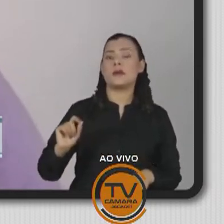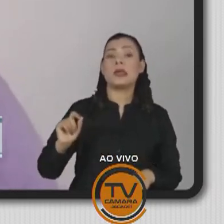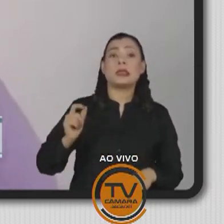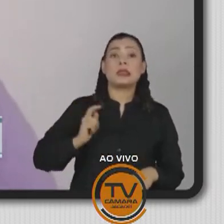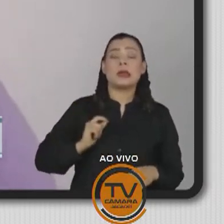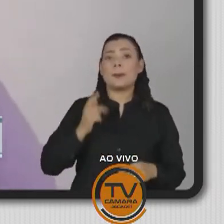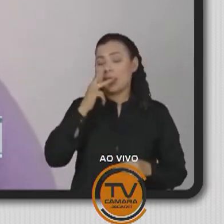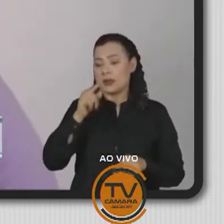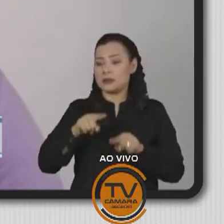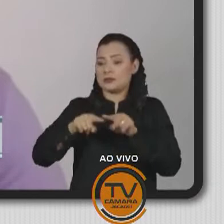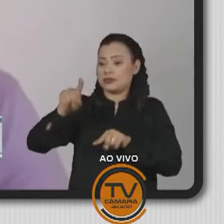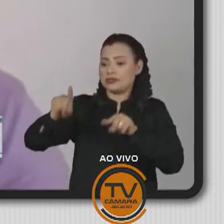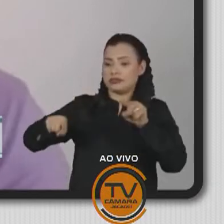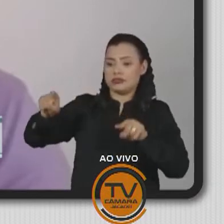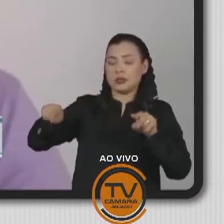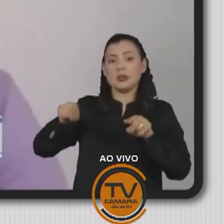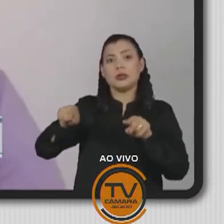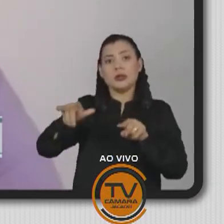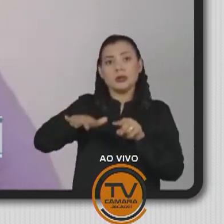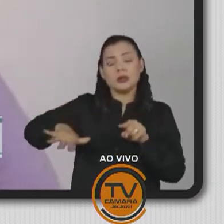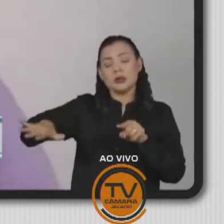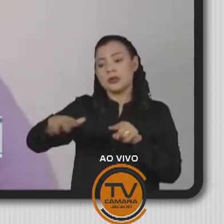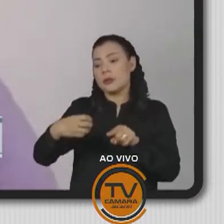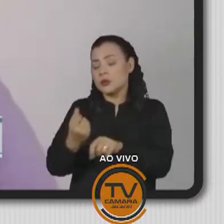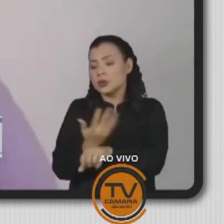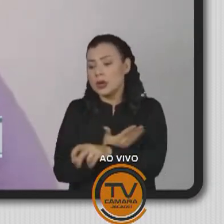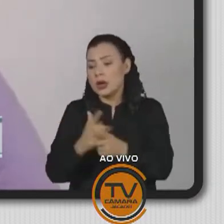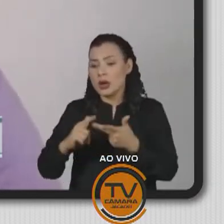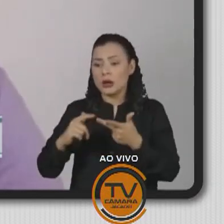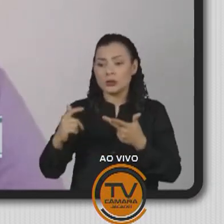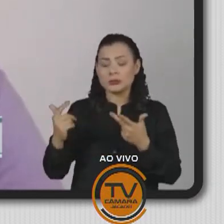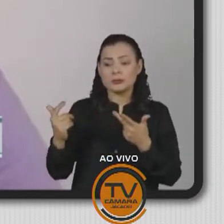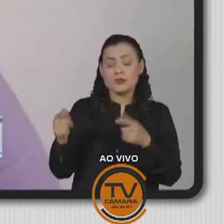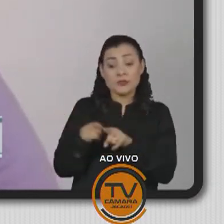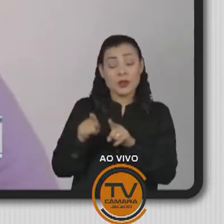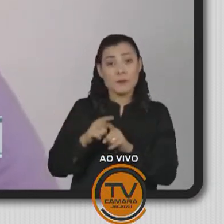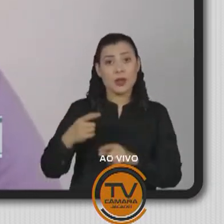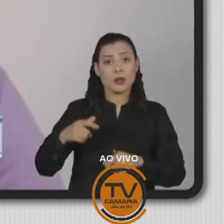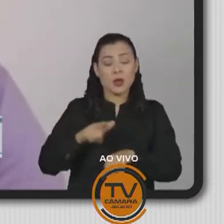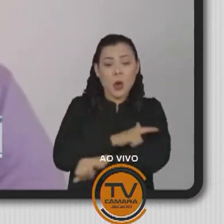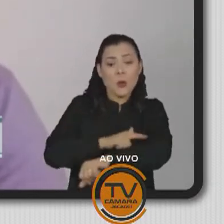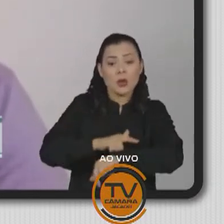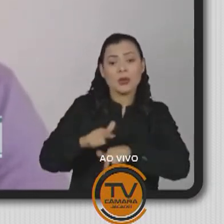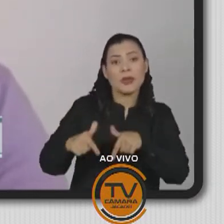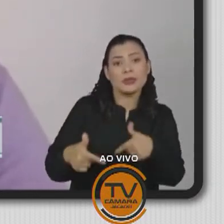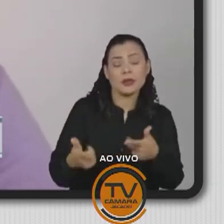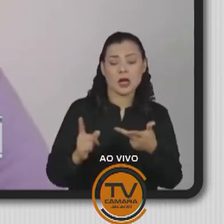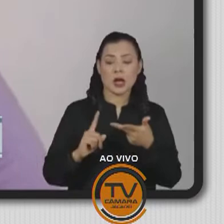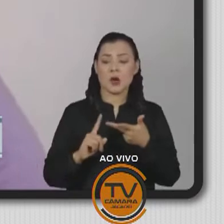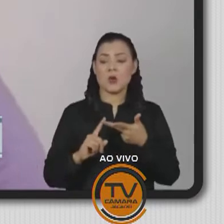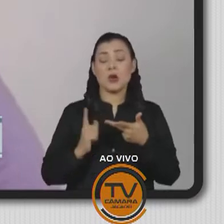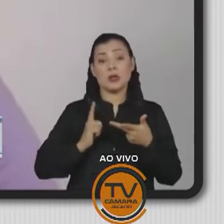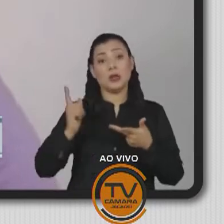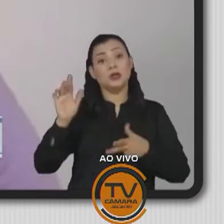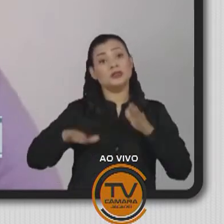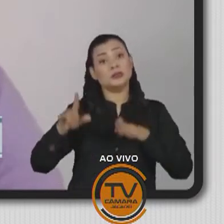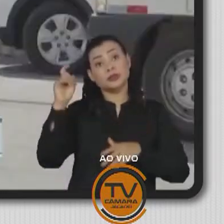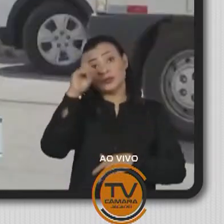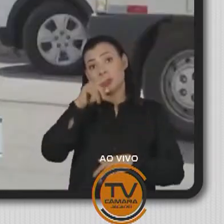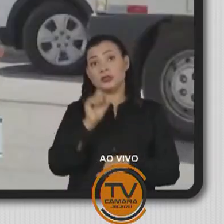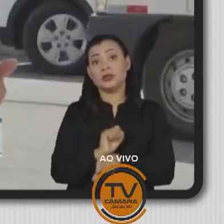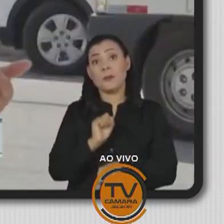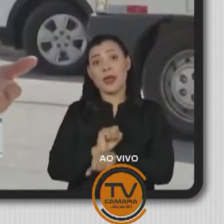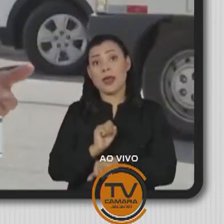uma desregulação sensorial, emocional, crises, né, comportamentais. Existe uma dificuldade de